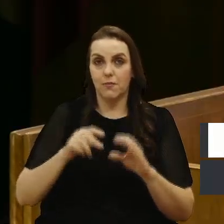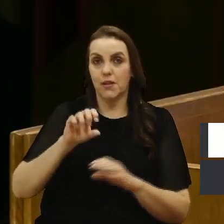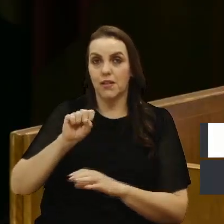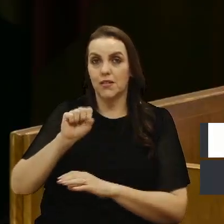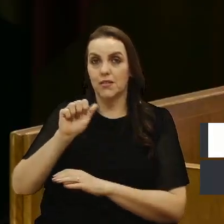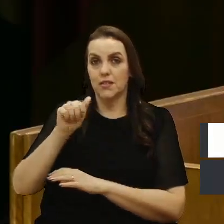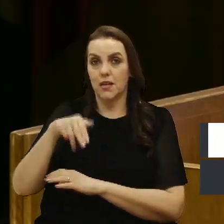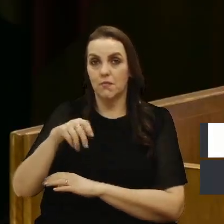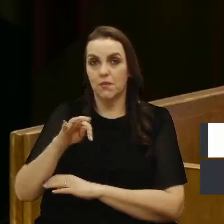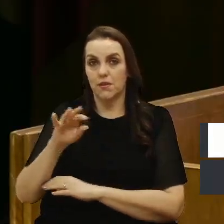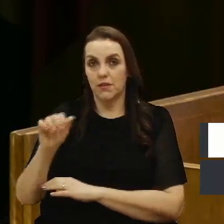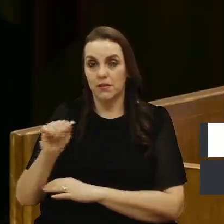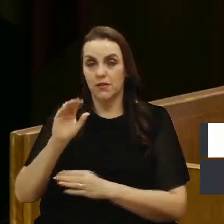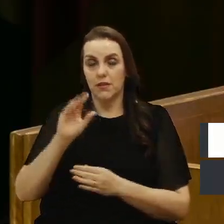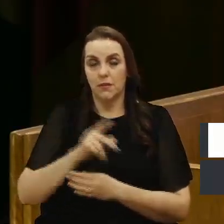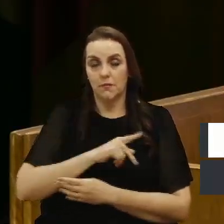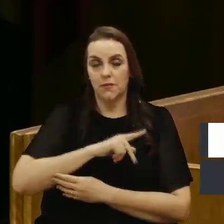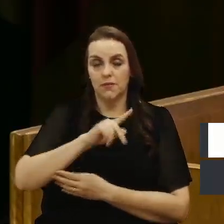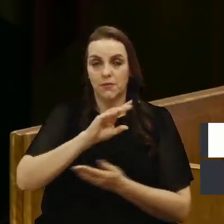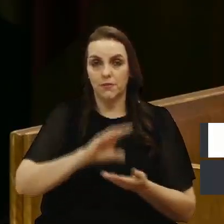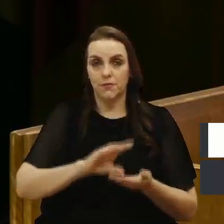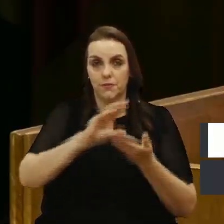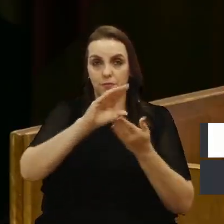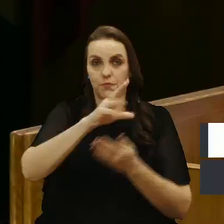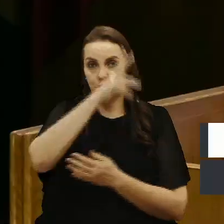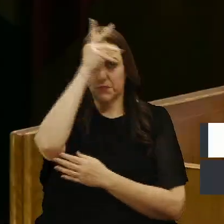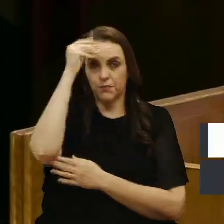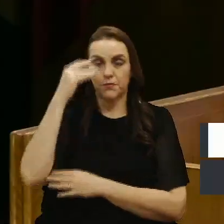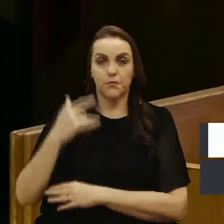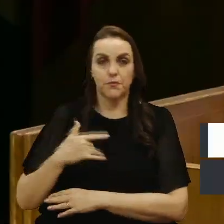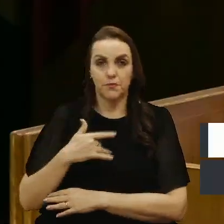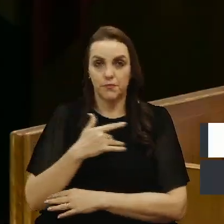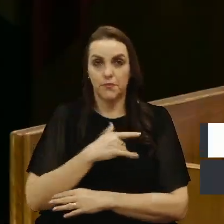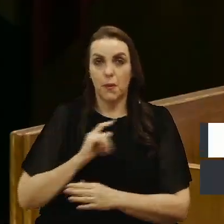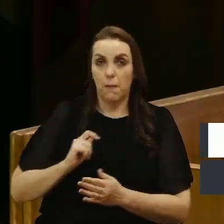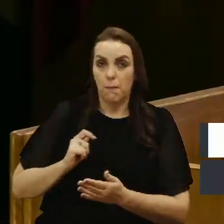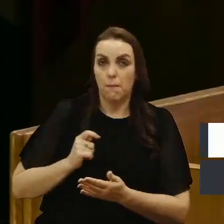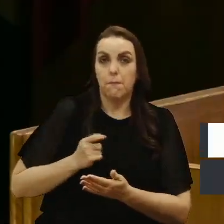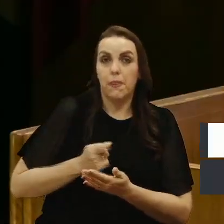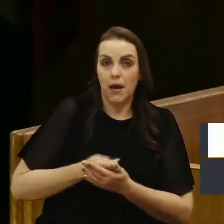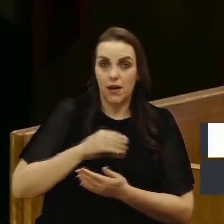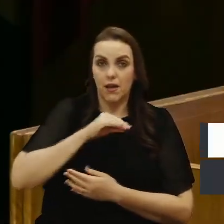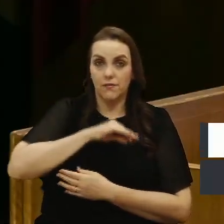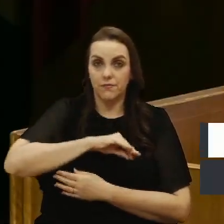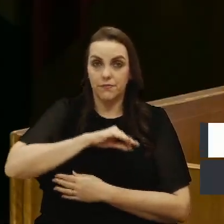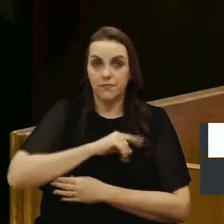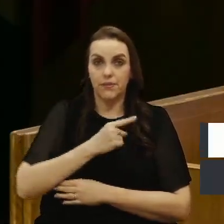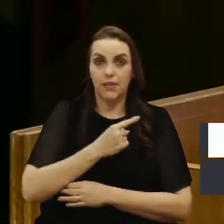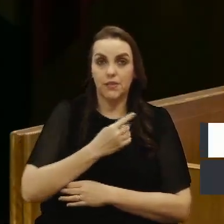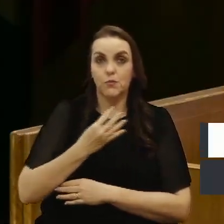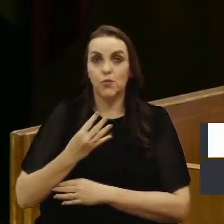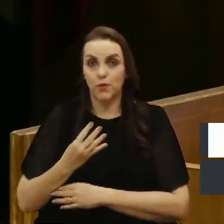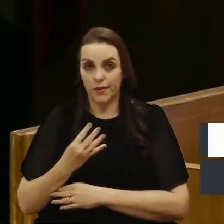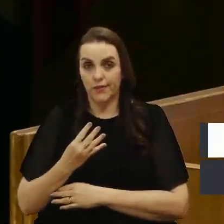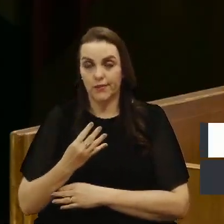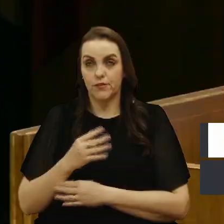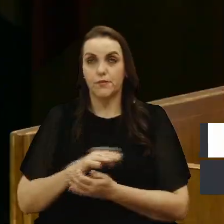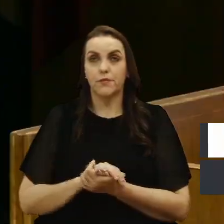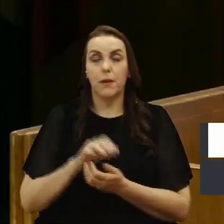do Conselho Municipal da Saúde, para que a gente pague o incentivo financeiro às ACSs. A maioria